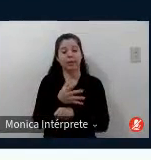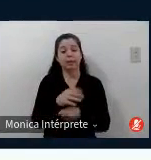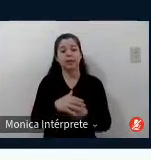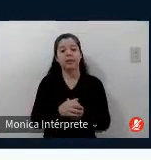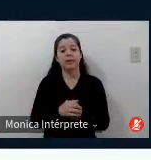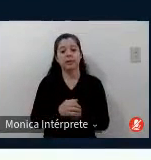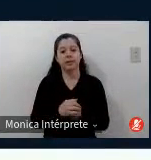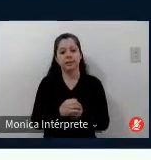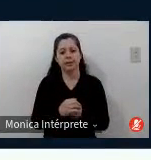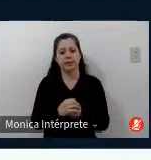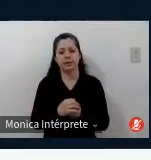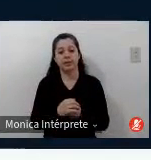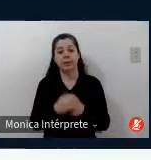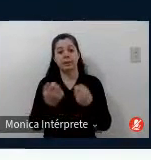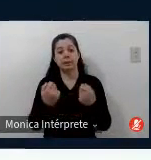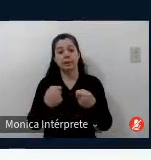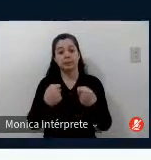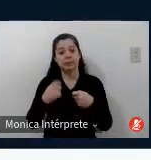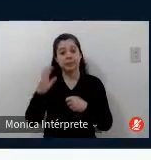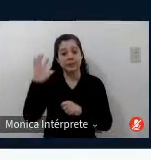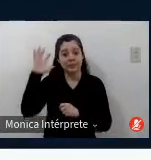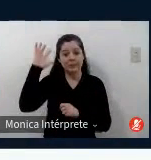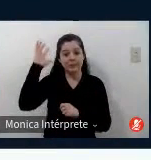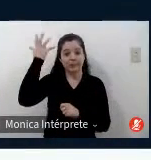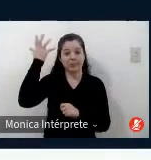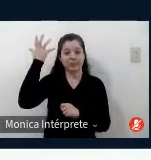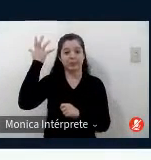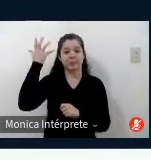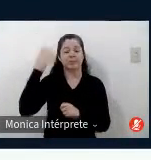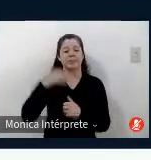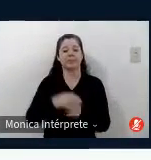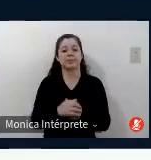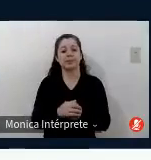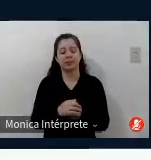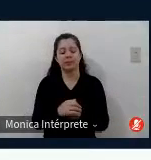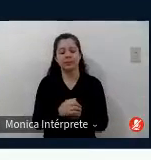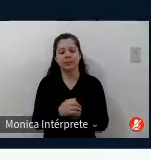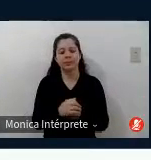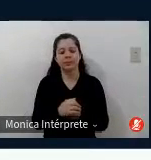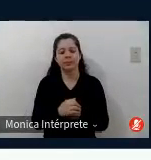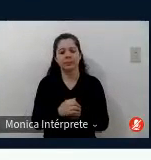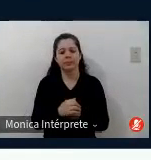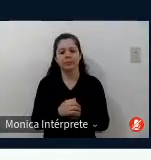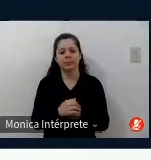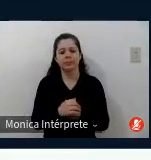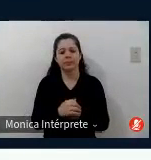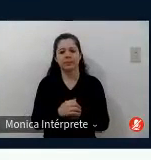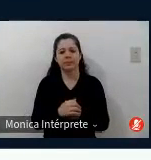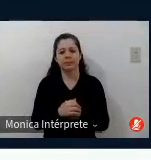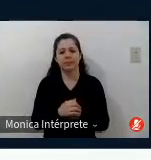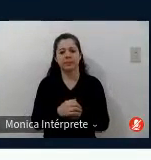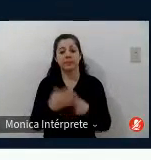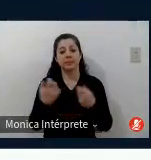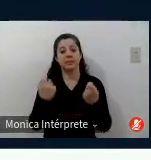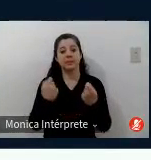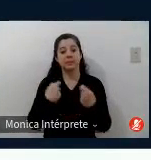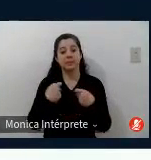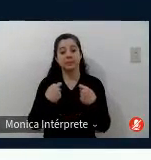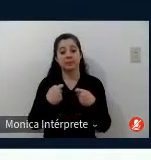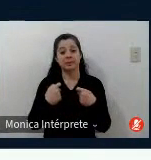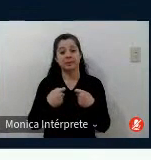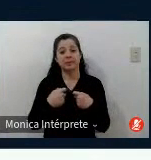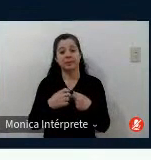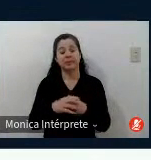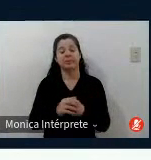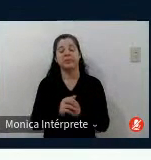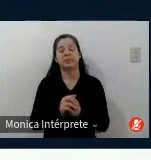a implantar, né, ou a construir, né, elas... vão demandar de novas estruturas normativas,